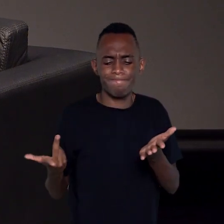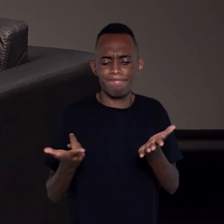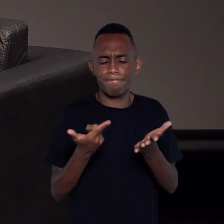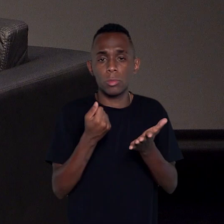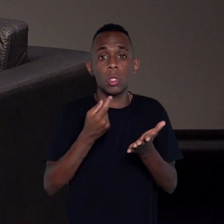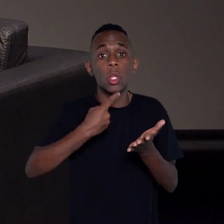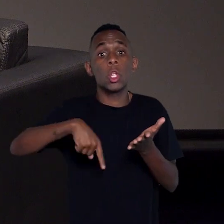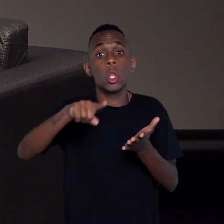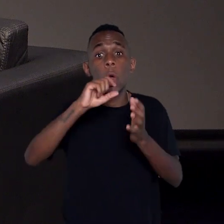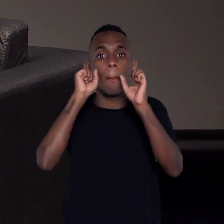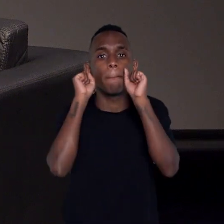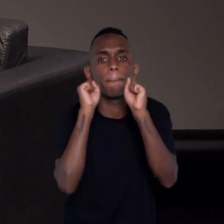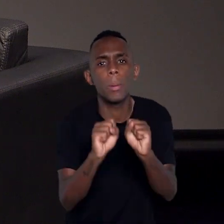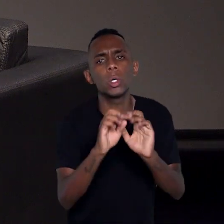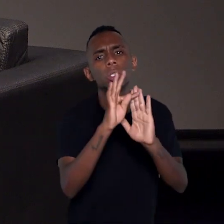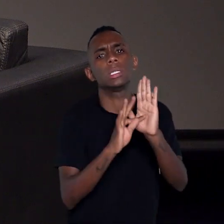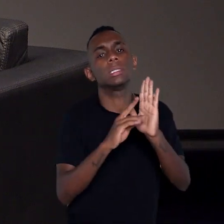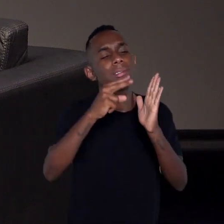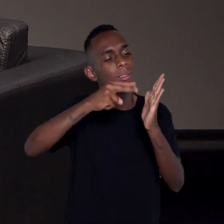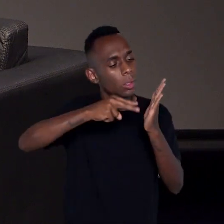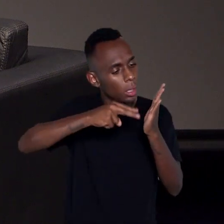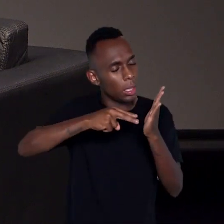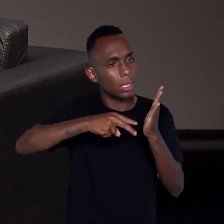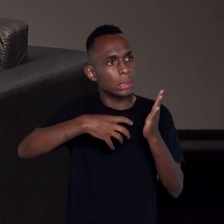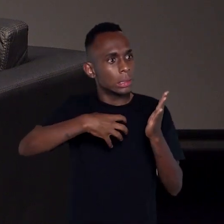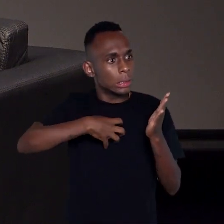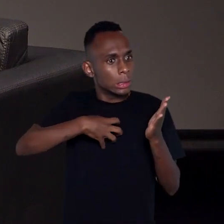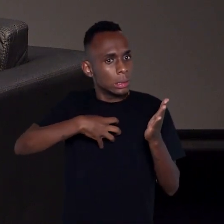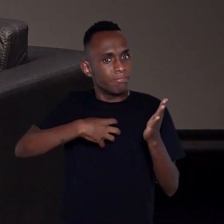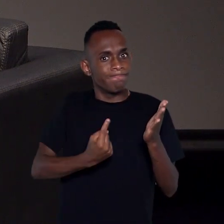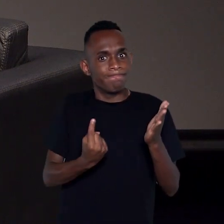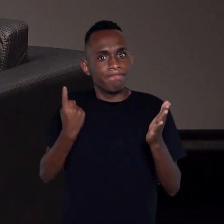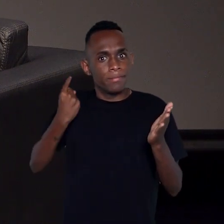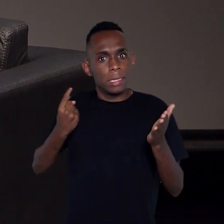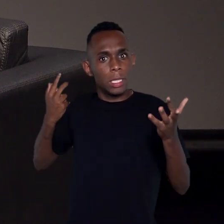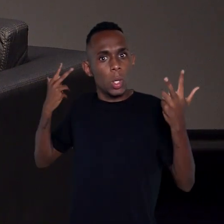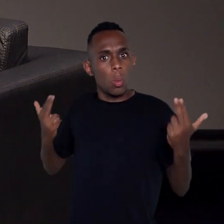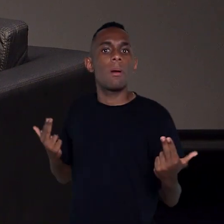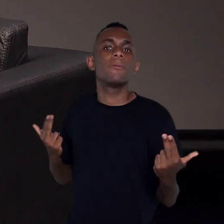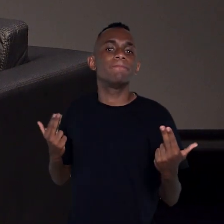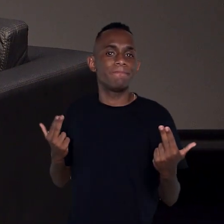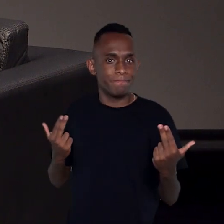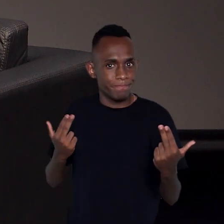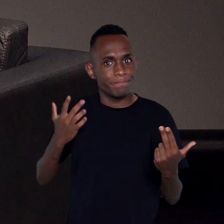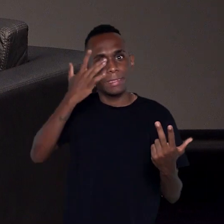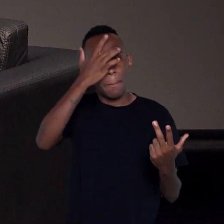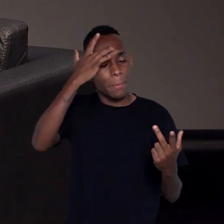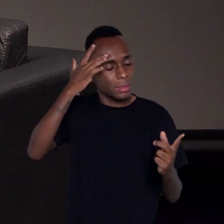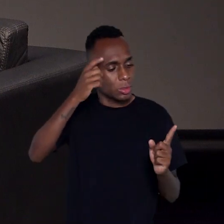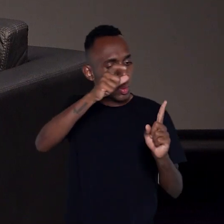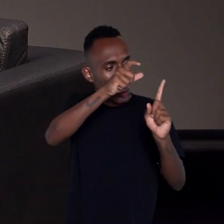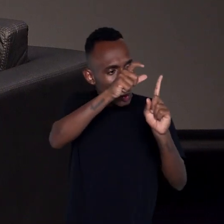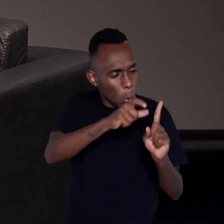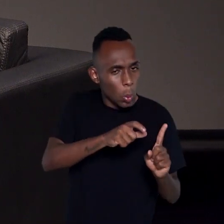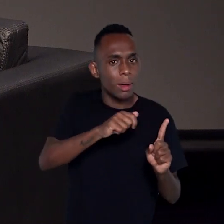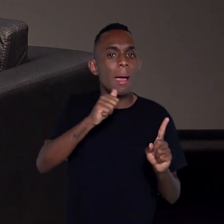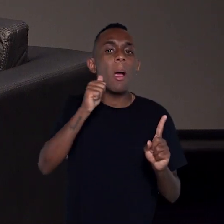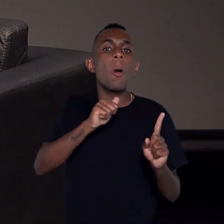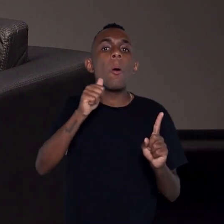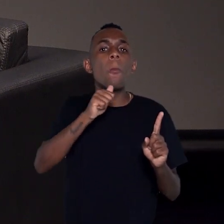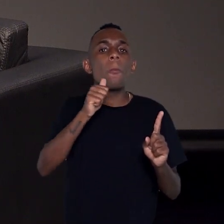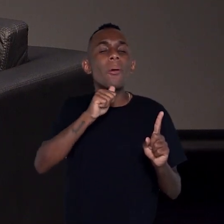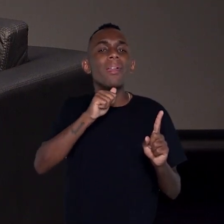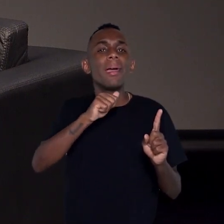que é Amada. A gente pode ler aquela história, a gente pode se colocar no lugar daquela personagem que é